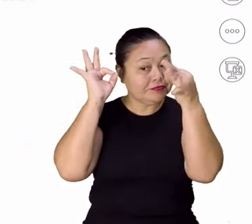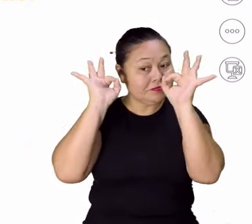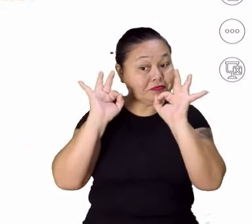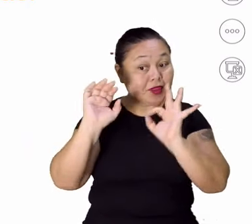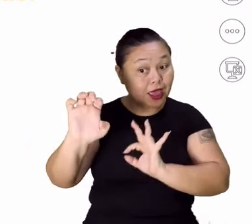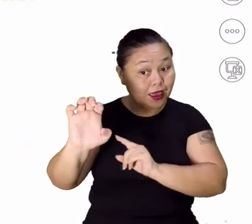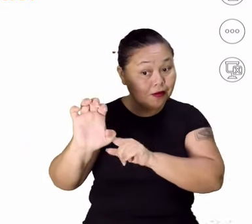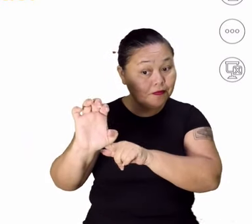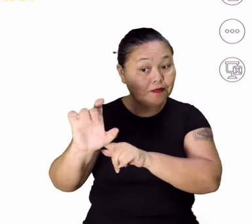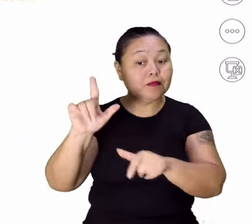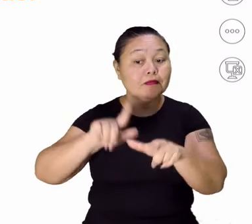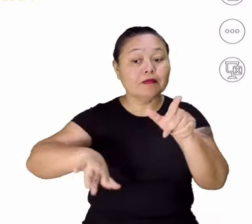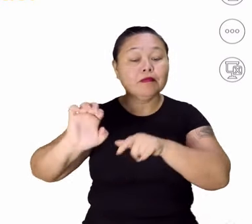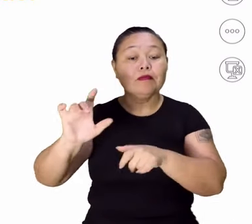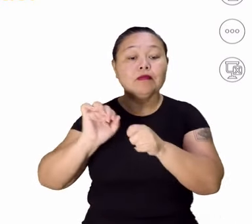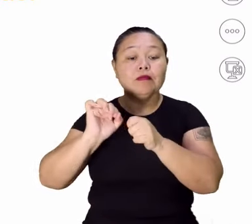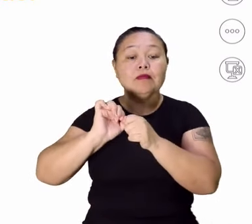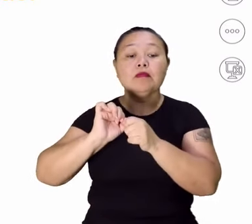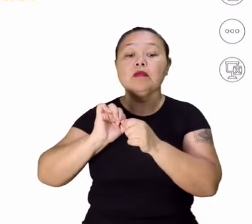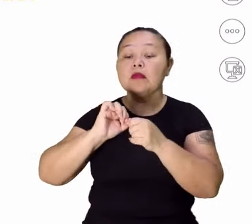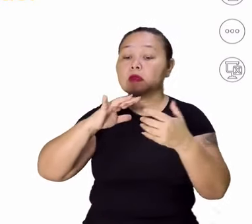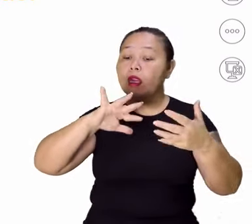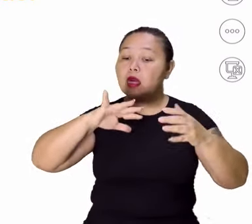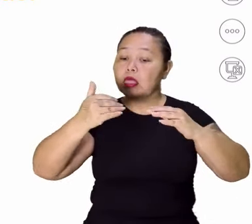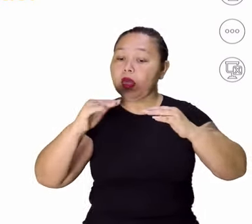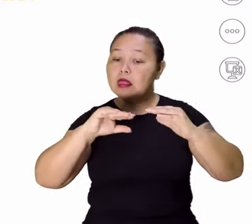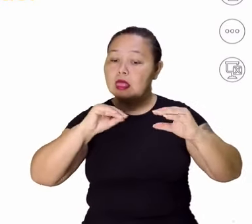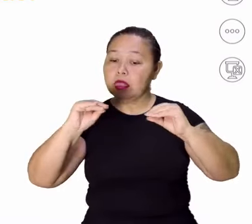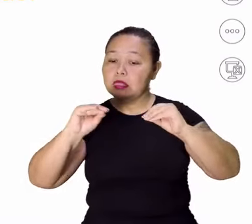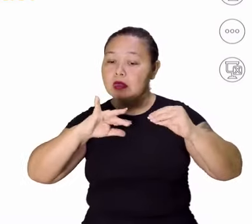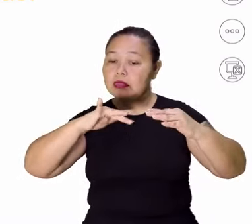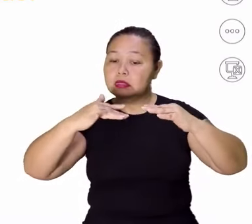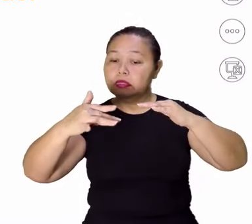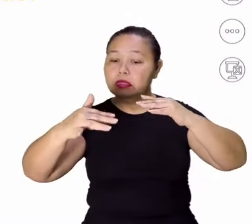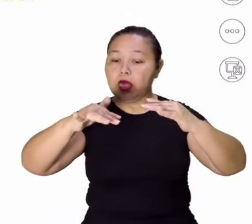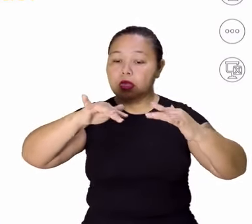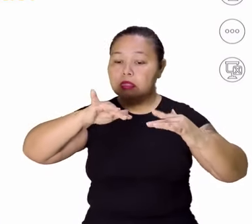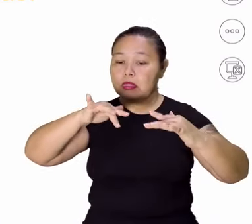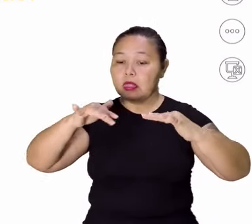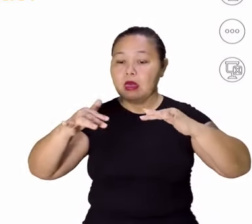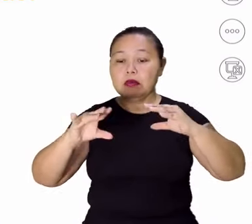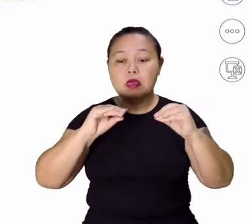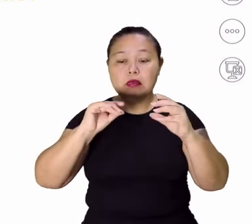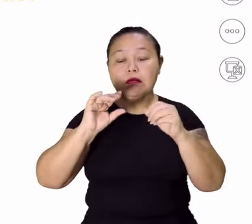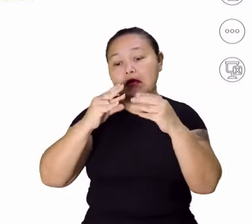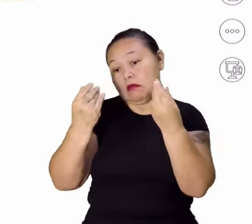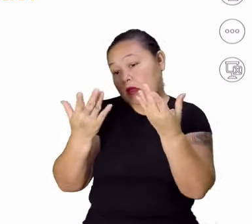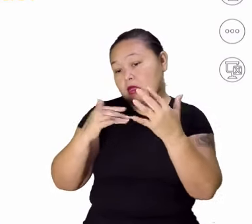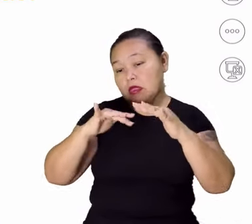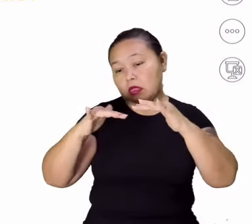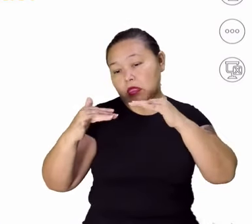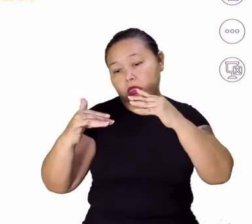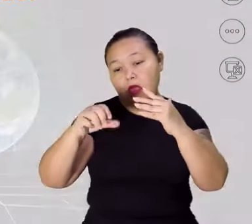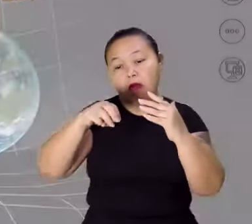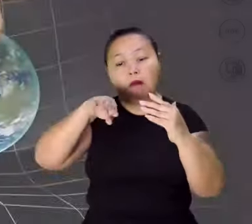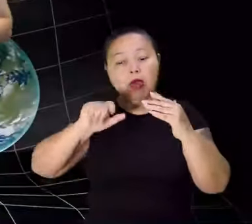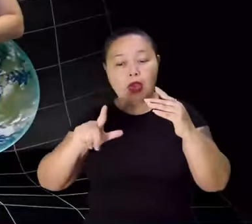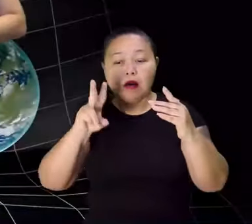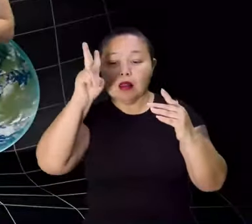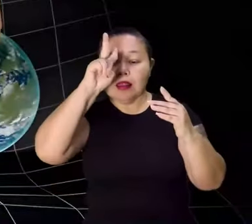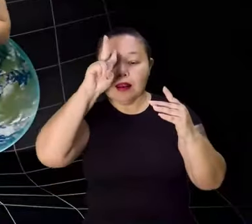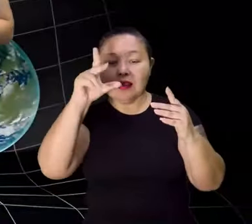A gente viu que convecção, porque a parte fluida, né? Fluida vai fluir. Então, não é líquido, não é pastoso, igual o mel. Lembra,